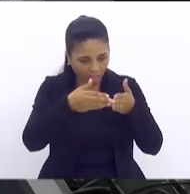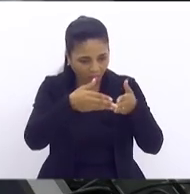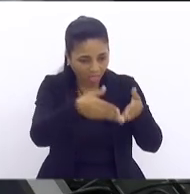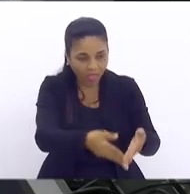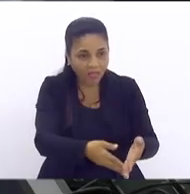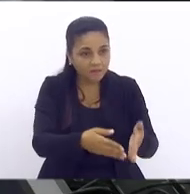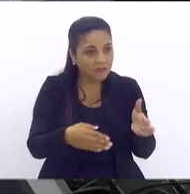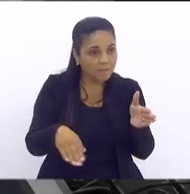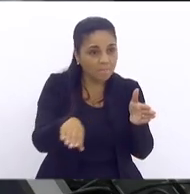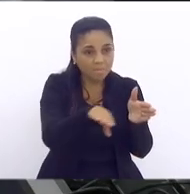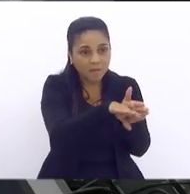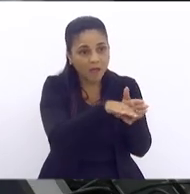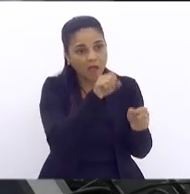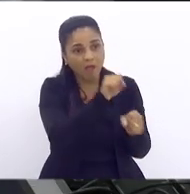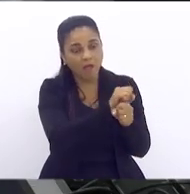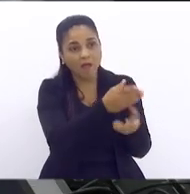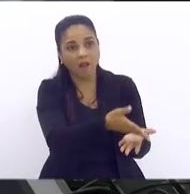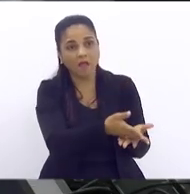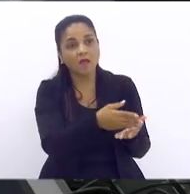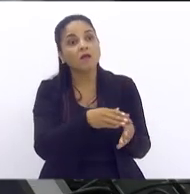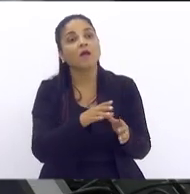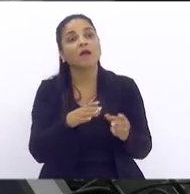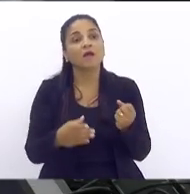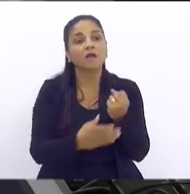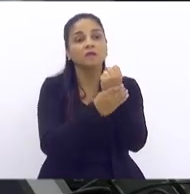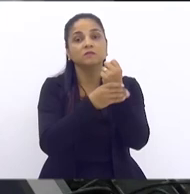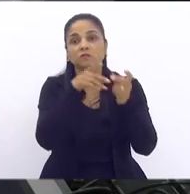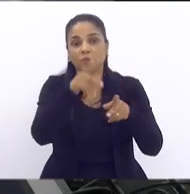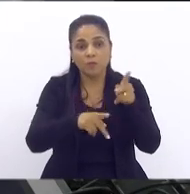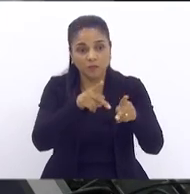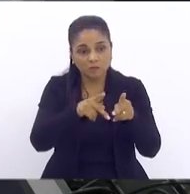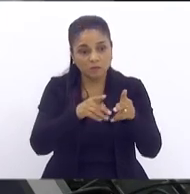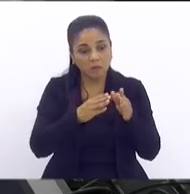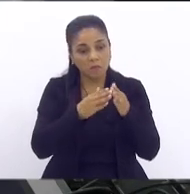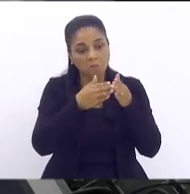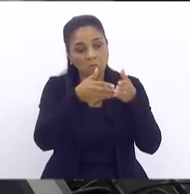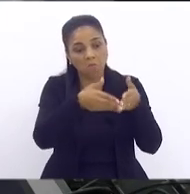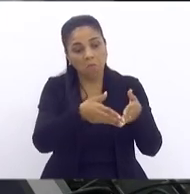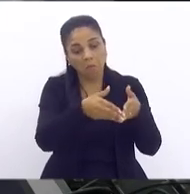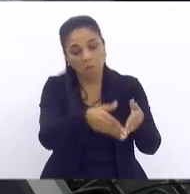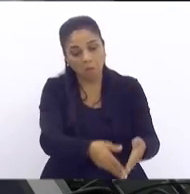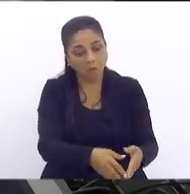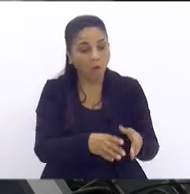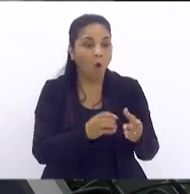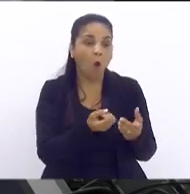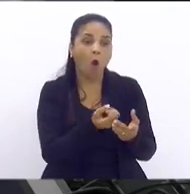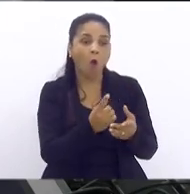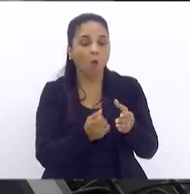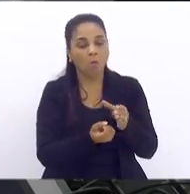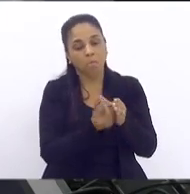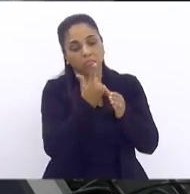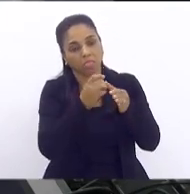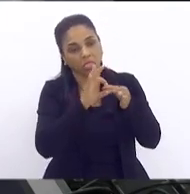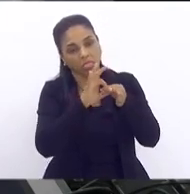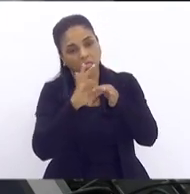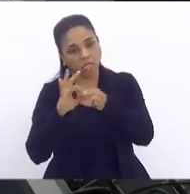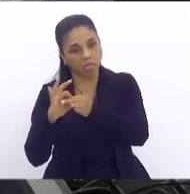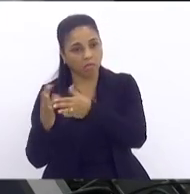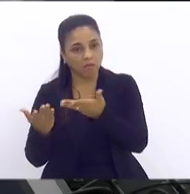porto. Qual é a garantia que a população tem que ele não pode se desprender? Eles trocaram lá, a população não tem conhecimento de nada. Trocaram a